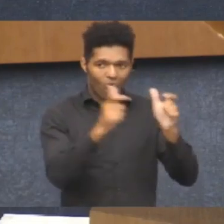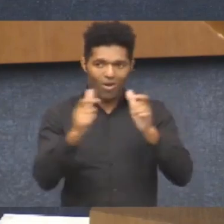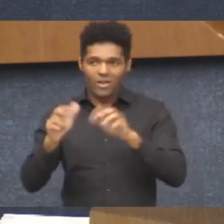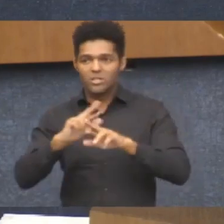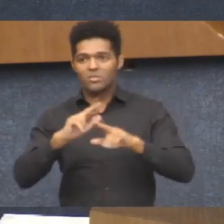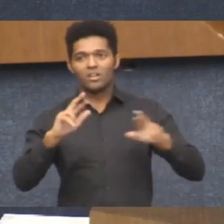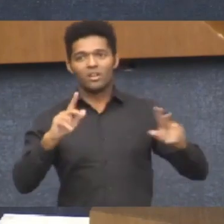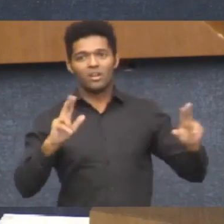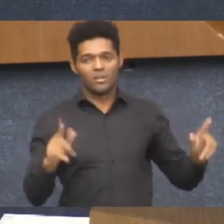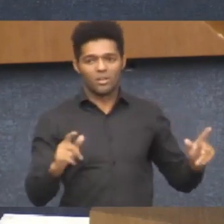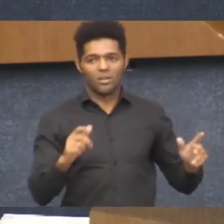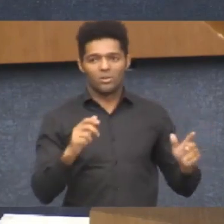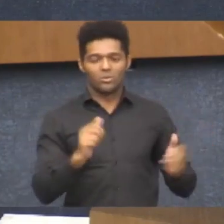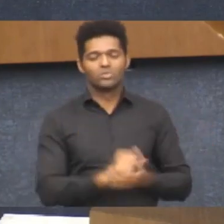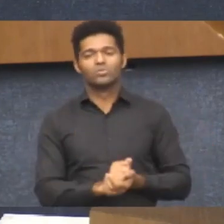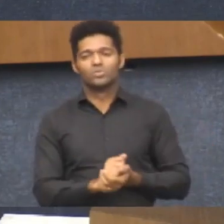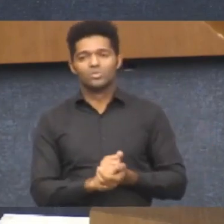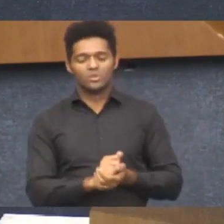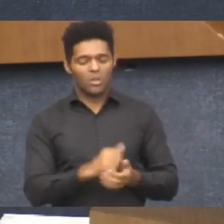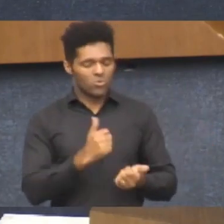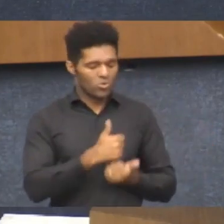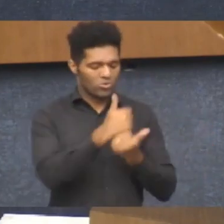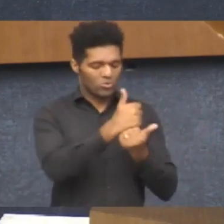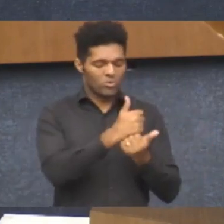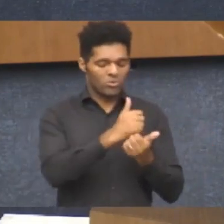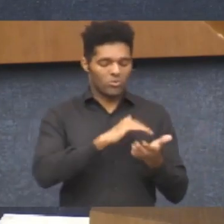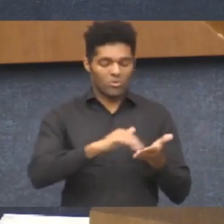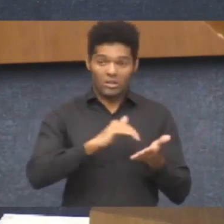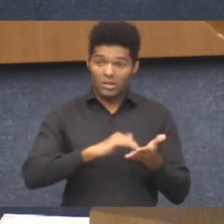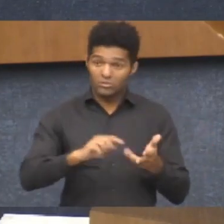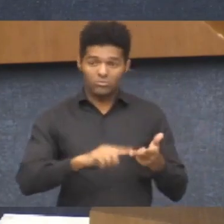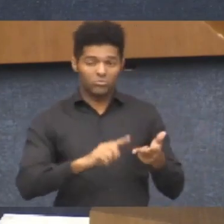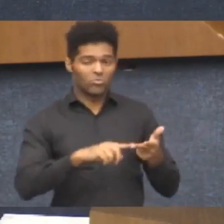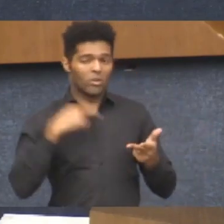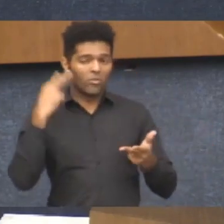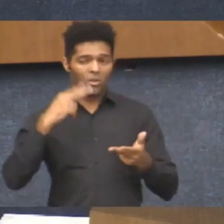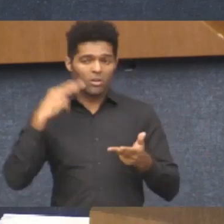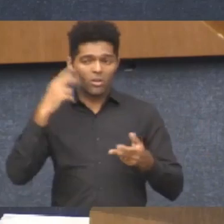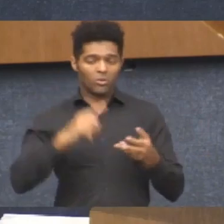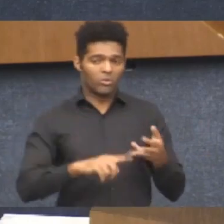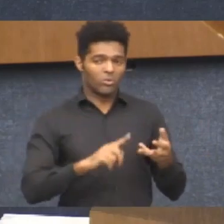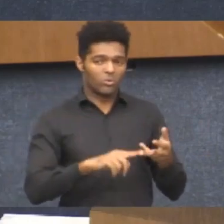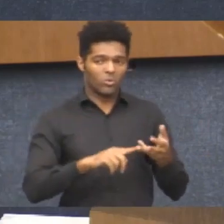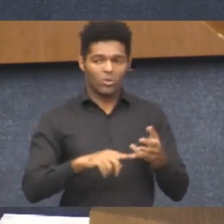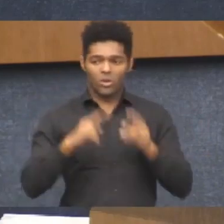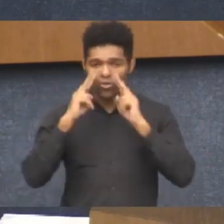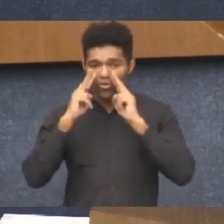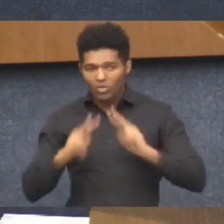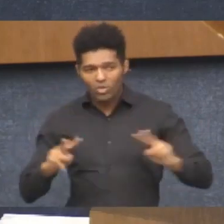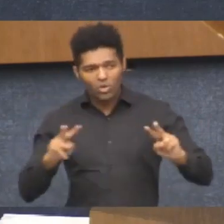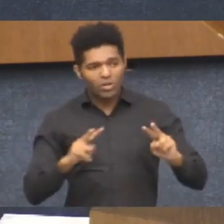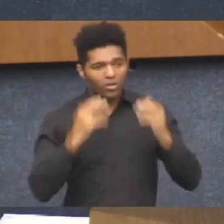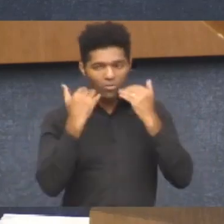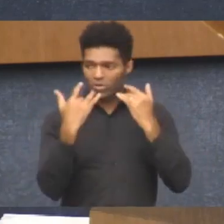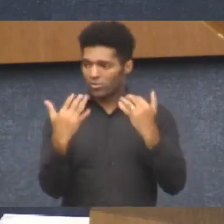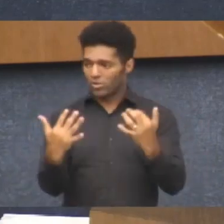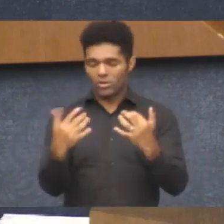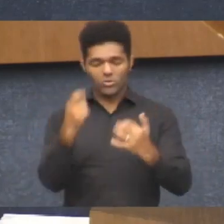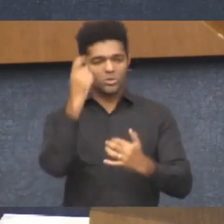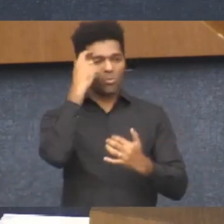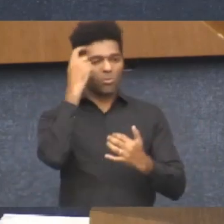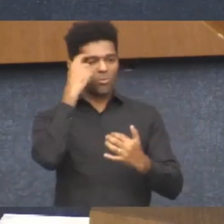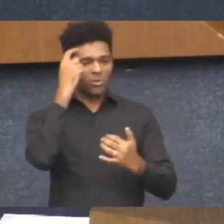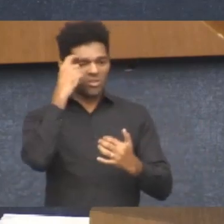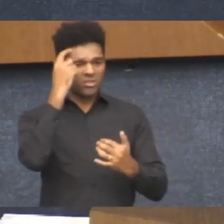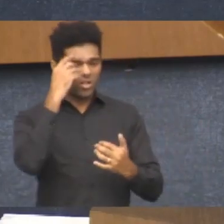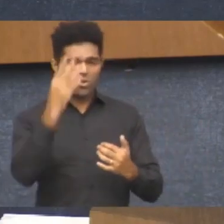precisamos mais. Precisamos cada vez mais. Eu olho para a plateia e consigo pensar em milhares de oportunidades para cada um de